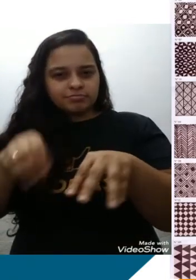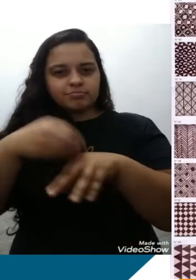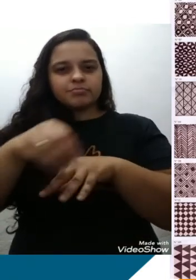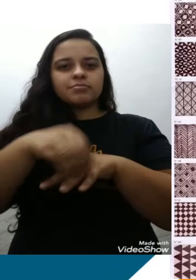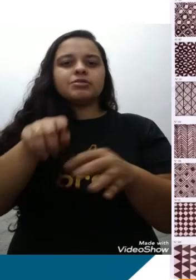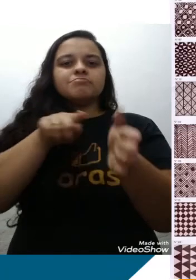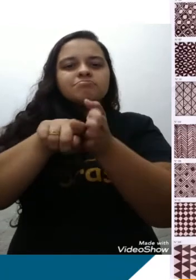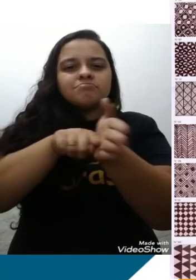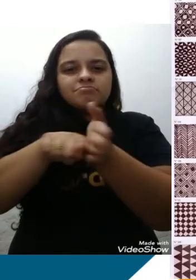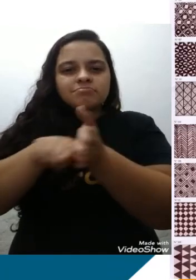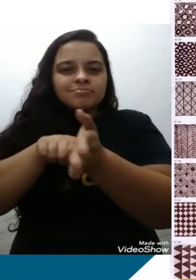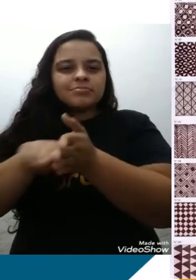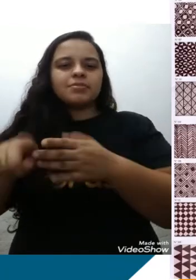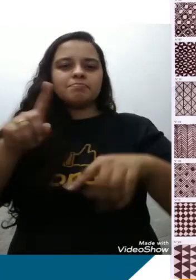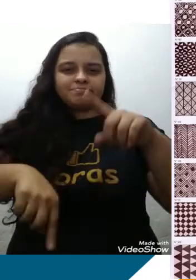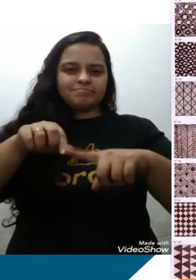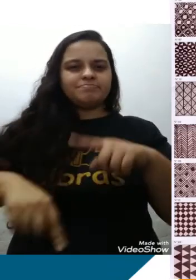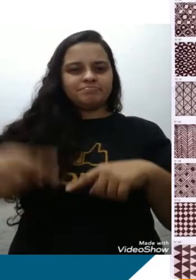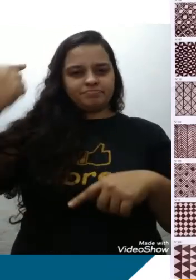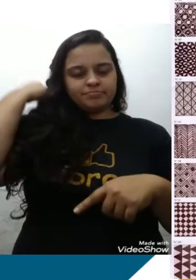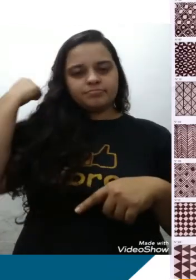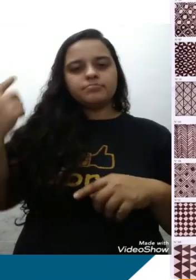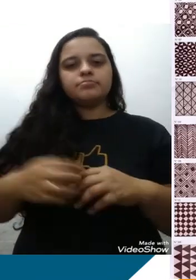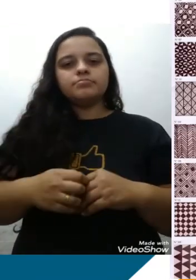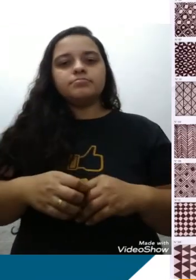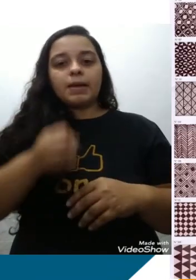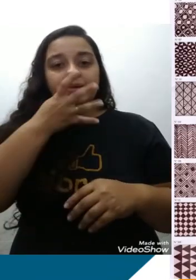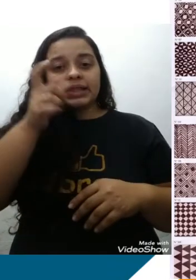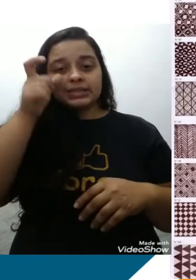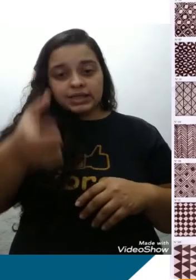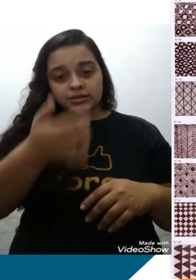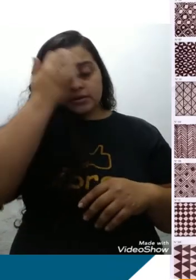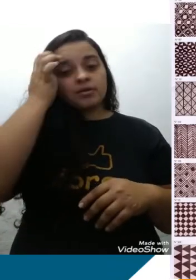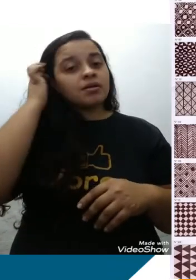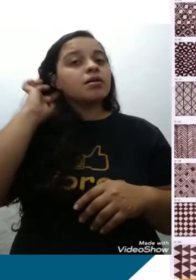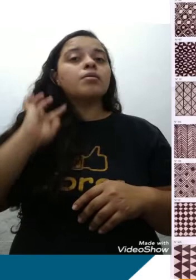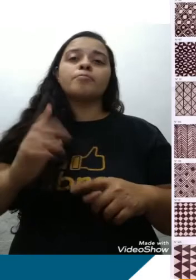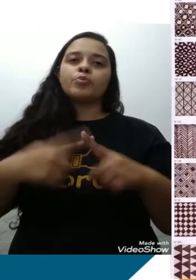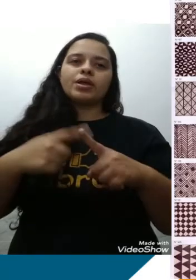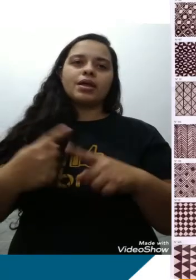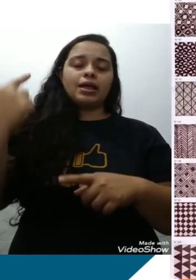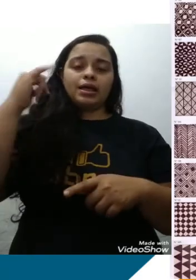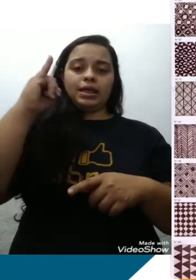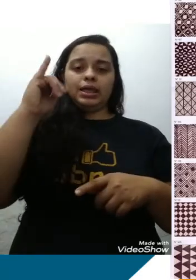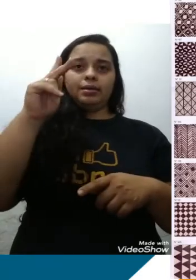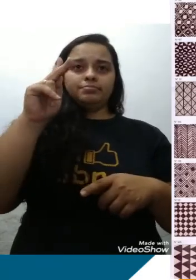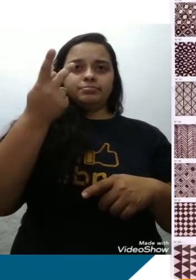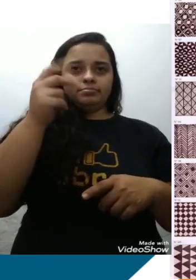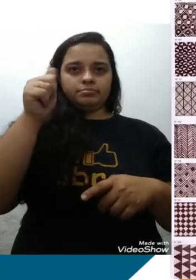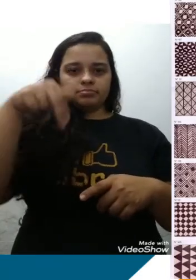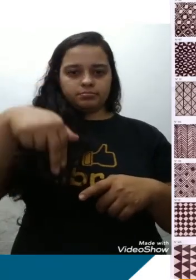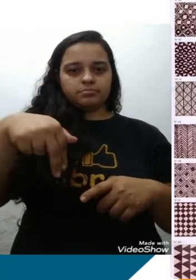arqueologia e a investigação de sítios arqueológicos. É bem interessante que Segundo o IPHAN, há mais de 20